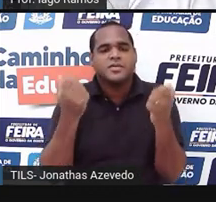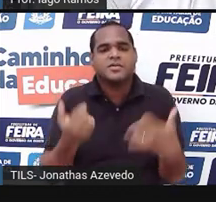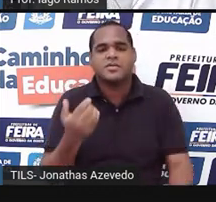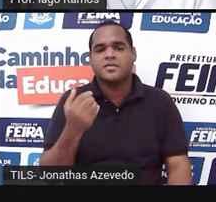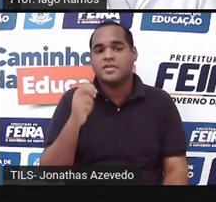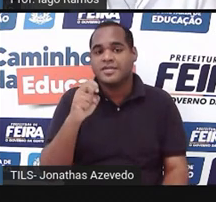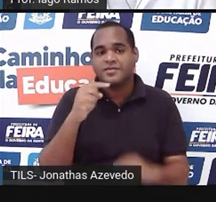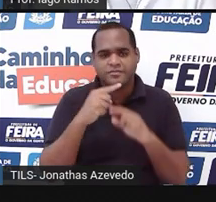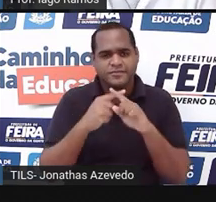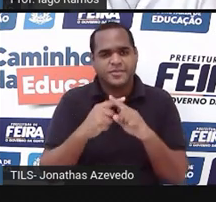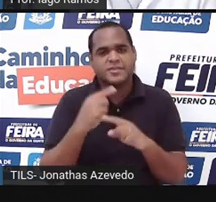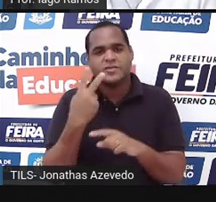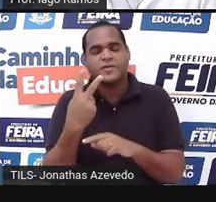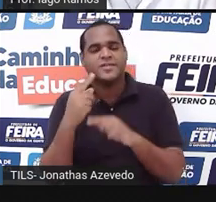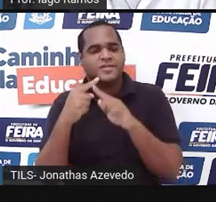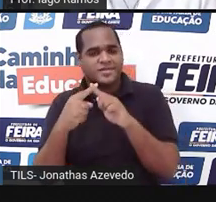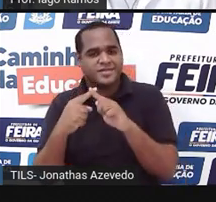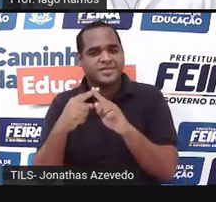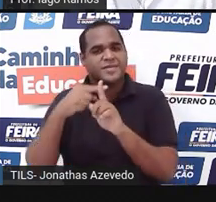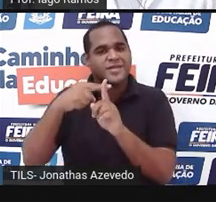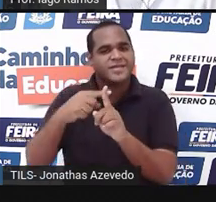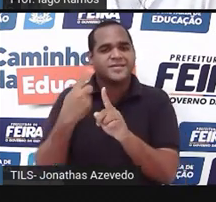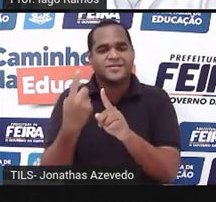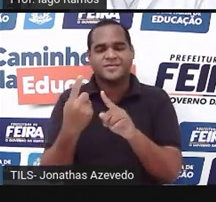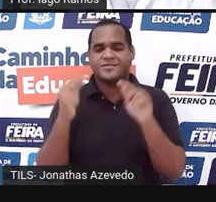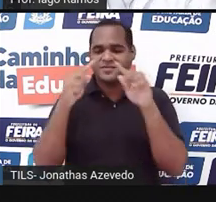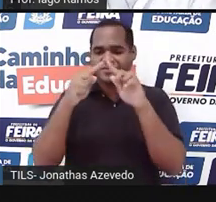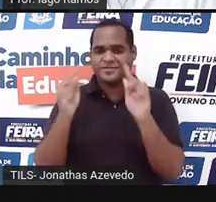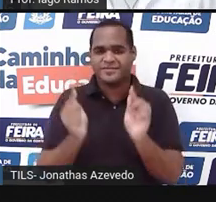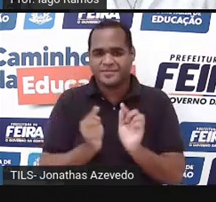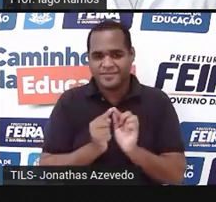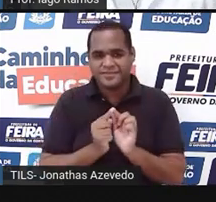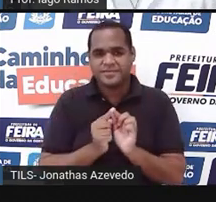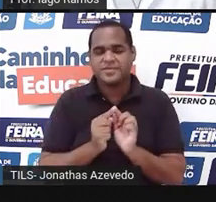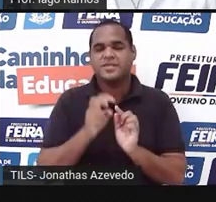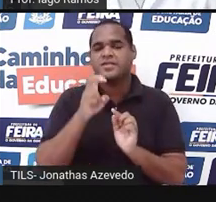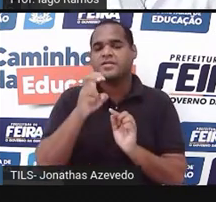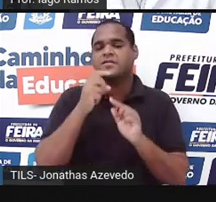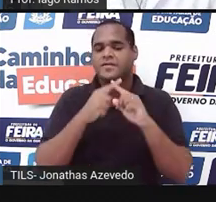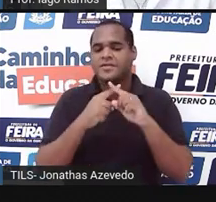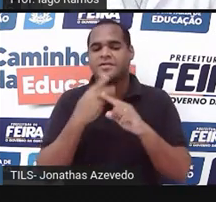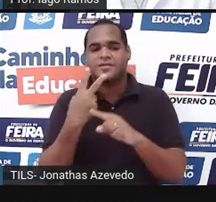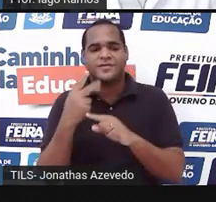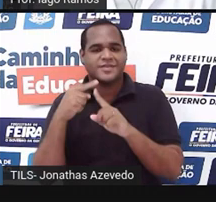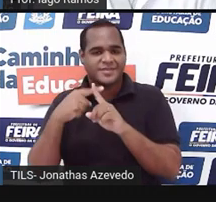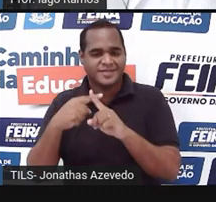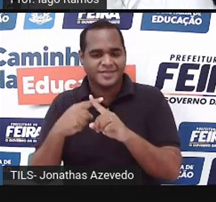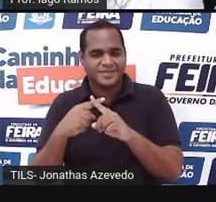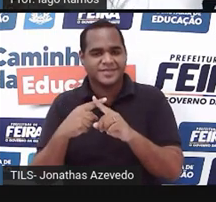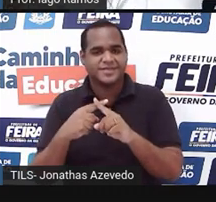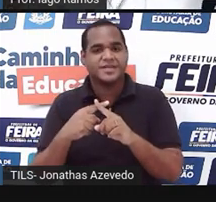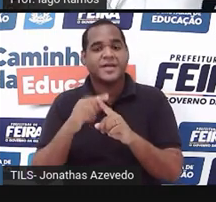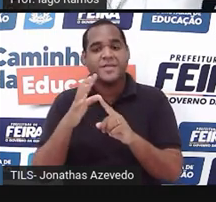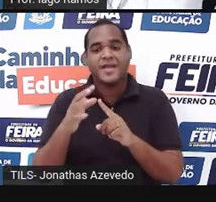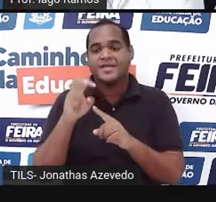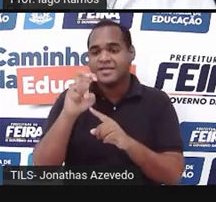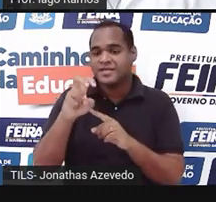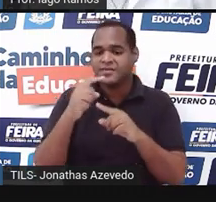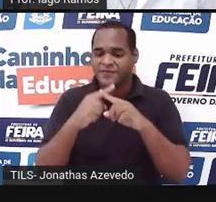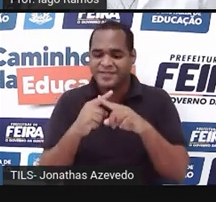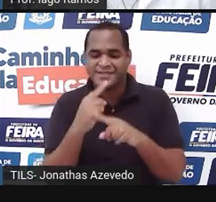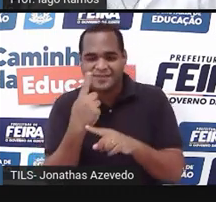para o 2x distribuir e multiplicar a bom 5 x 2 x e depois 5 x 1